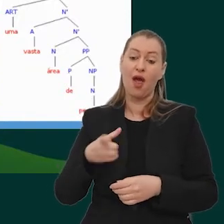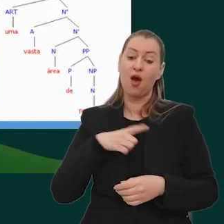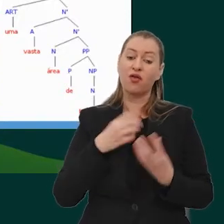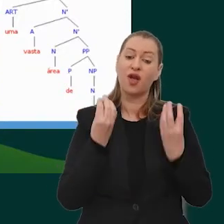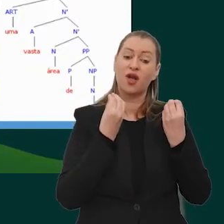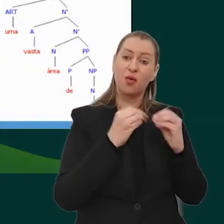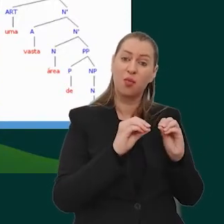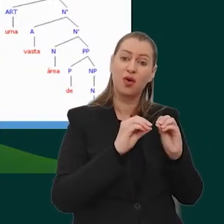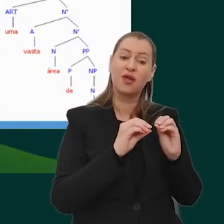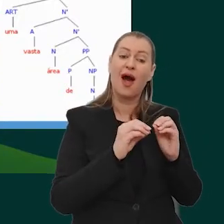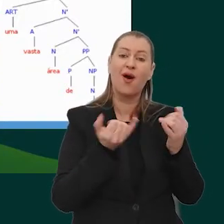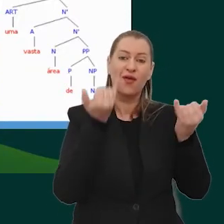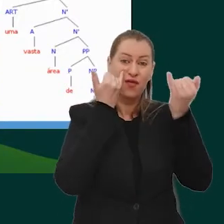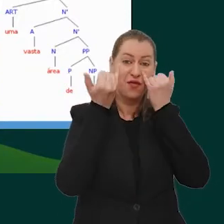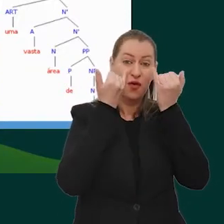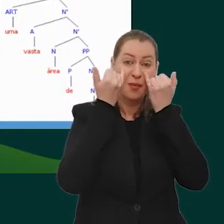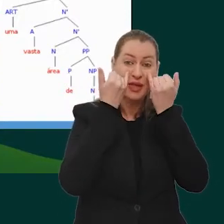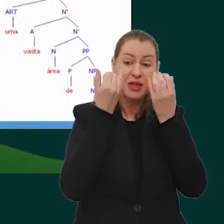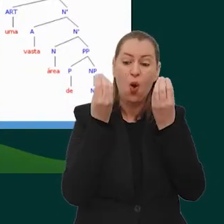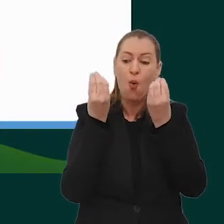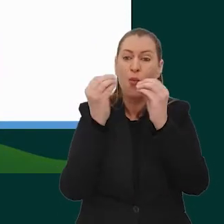valor àquelas informações, né?